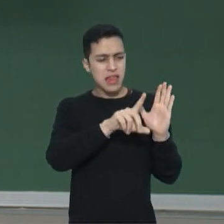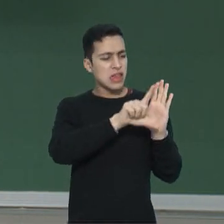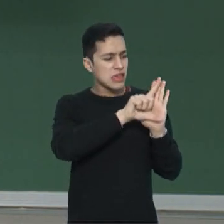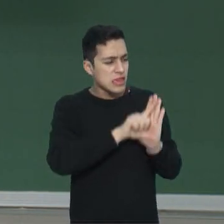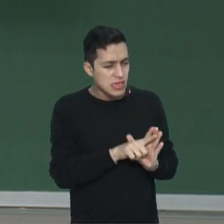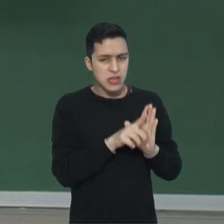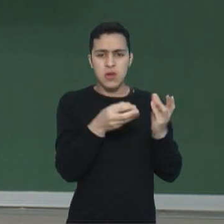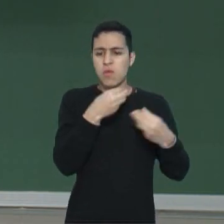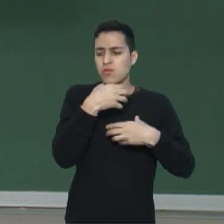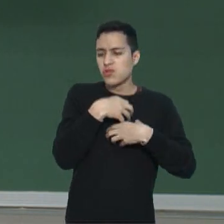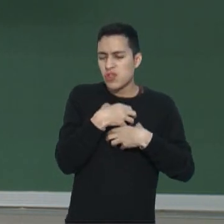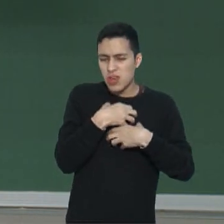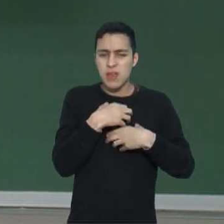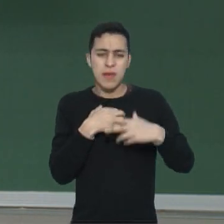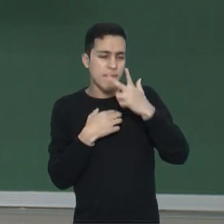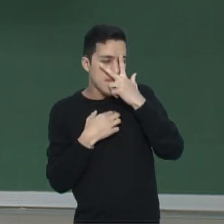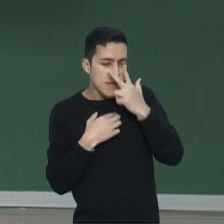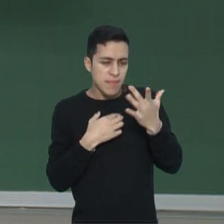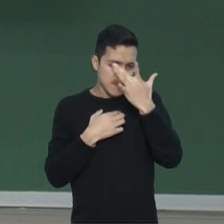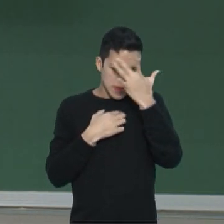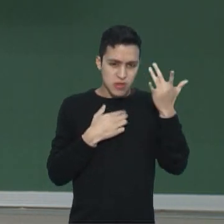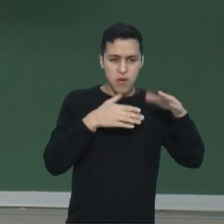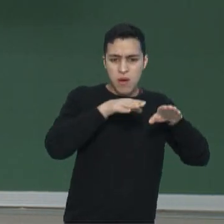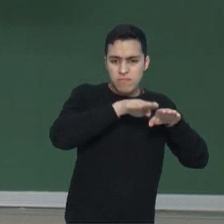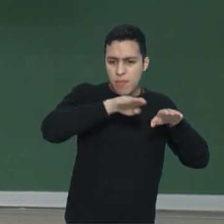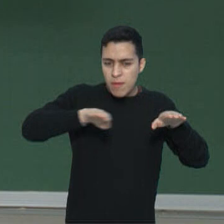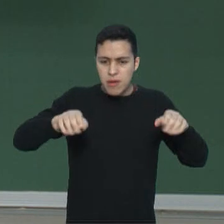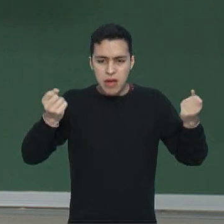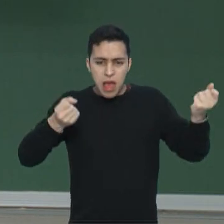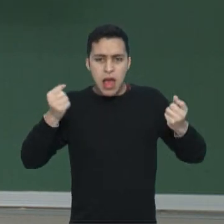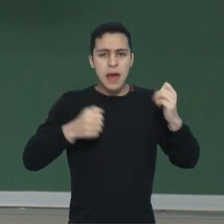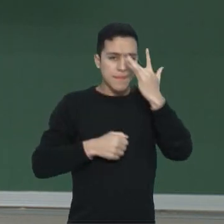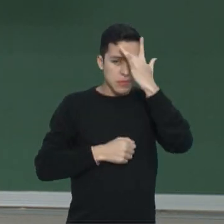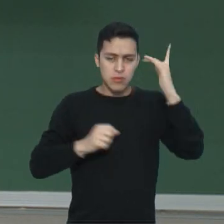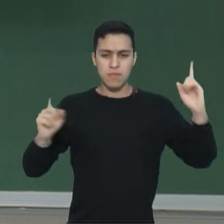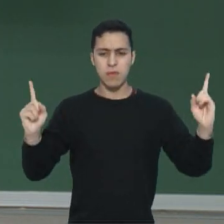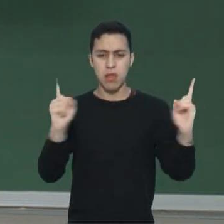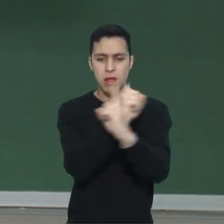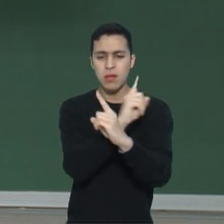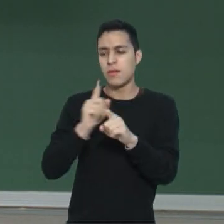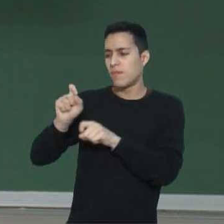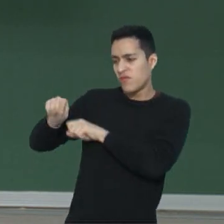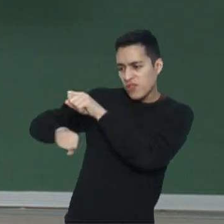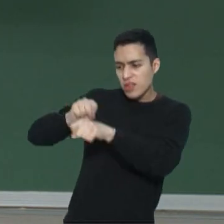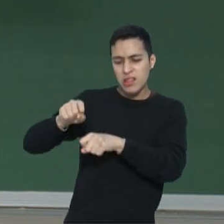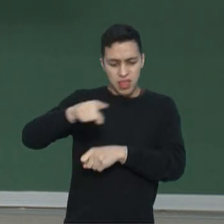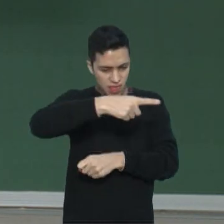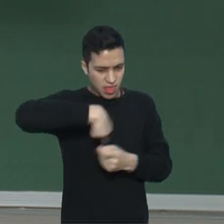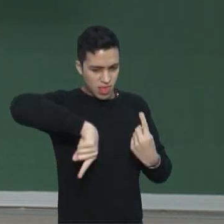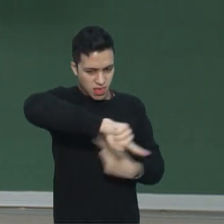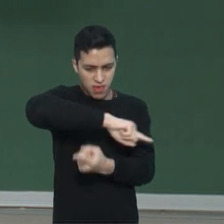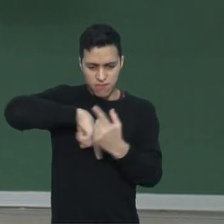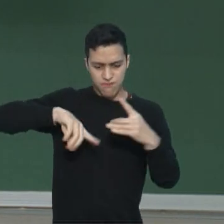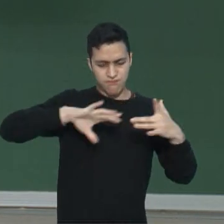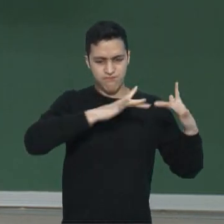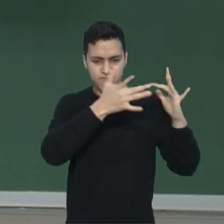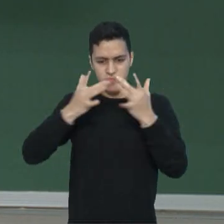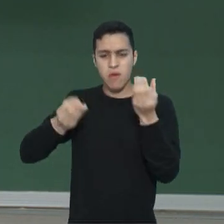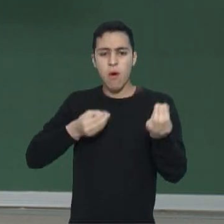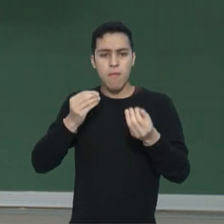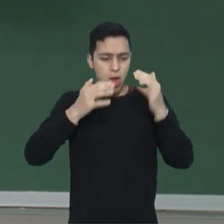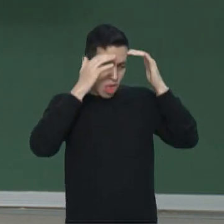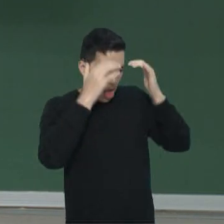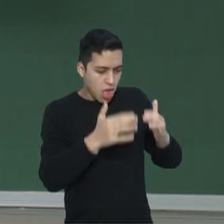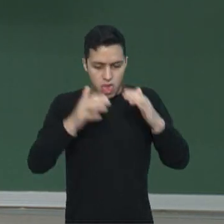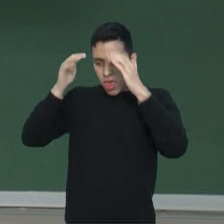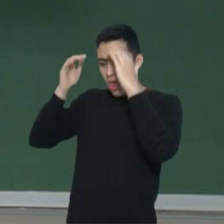convivência do motorista, do pedestre, do ciclista, certo? Cada um respeitando a regra, cada